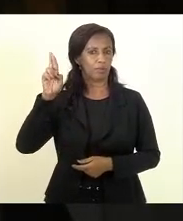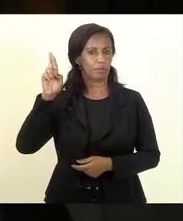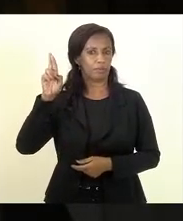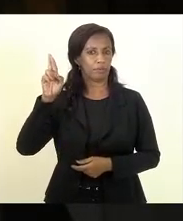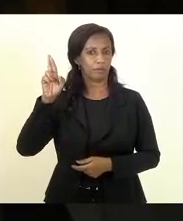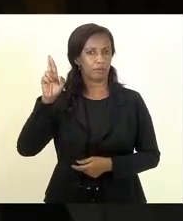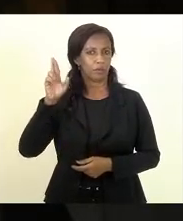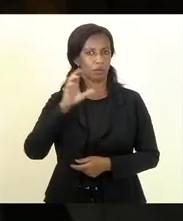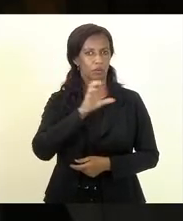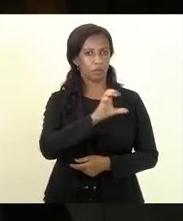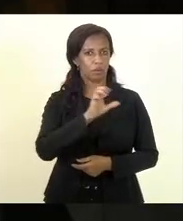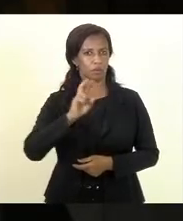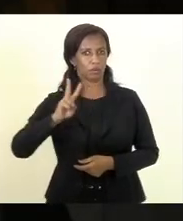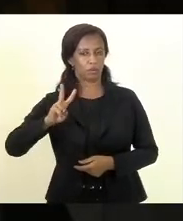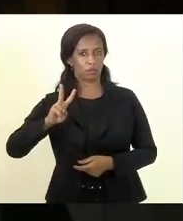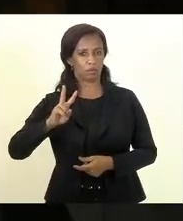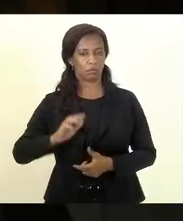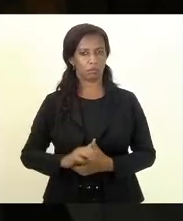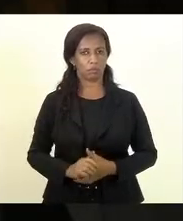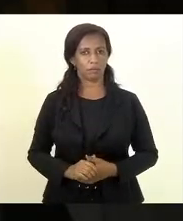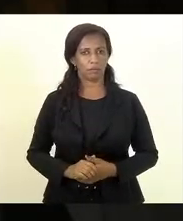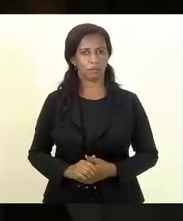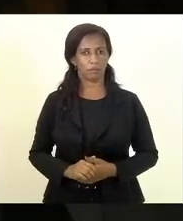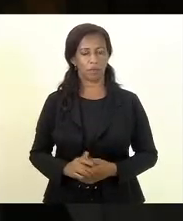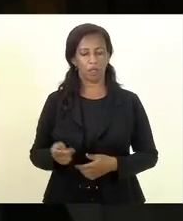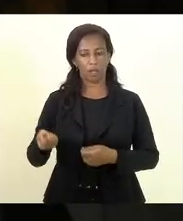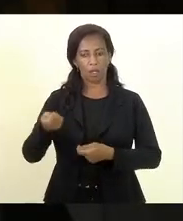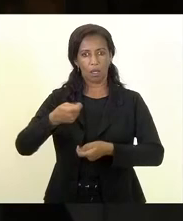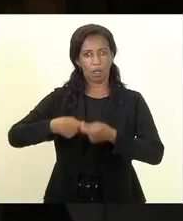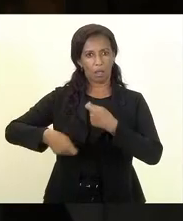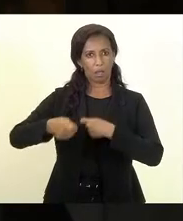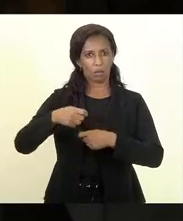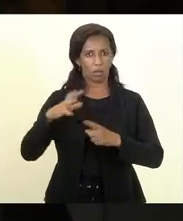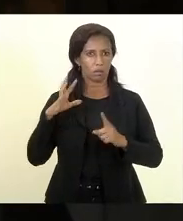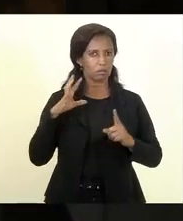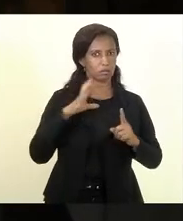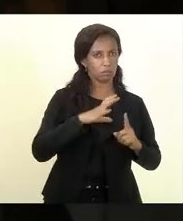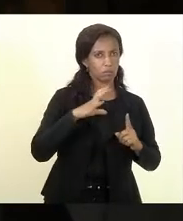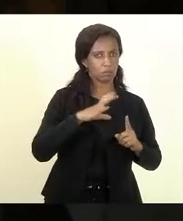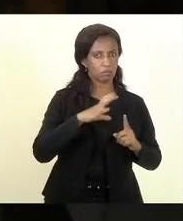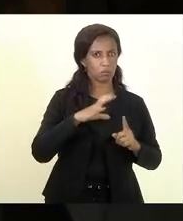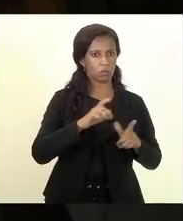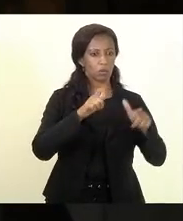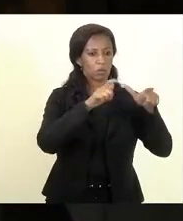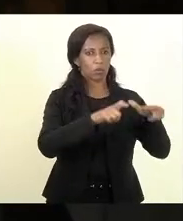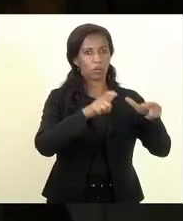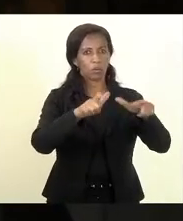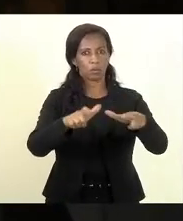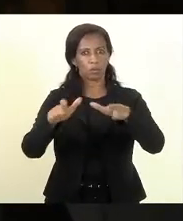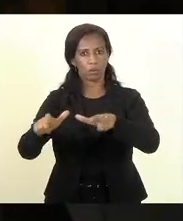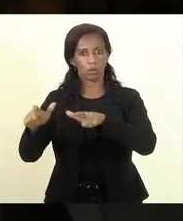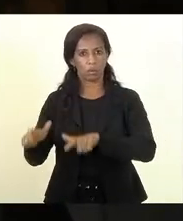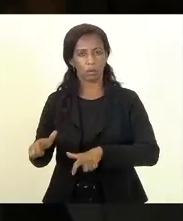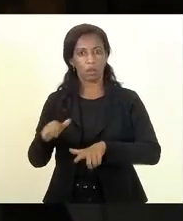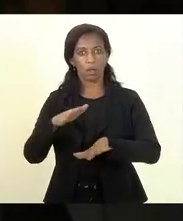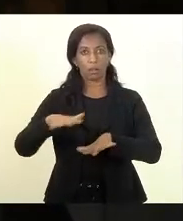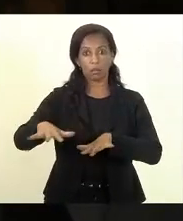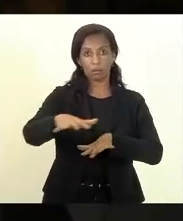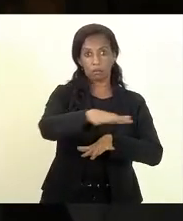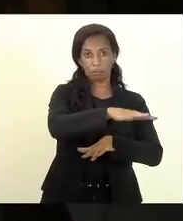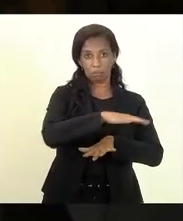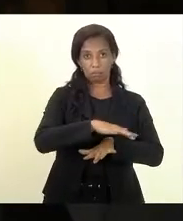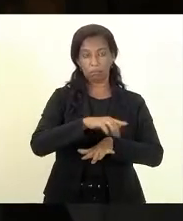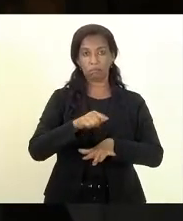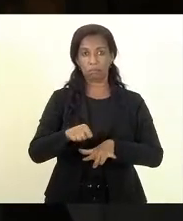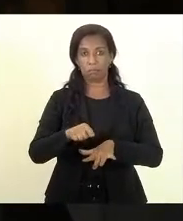com chefes do Comando Vermelho em troca de influência sobre os locais de domínio dessa facção